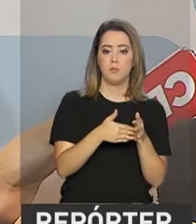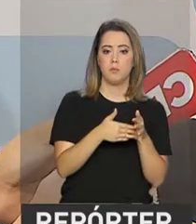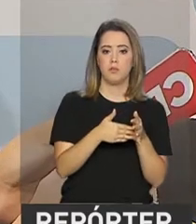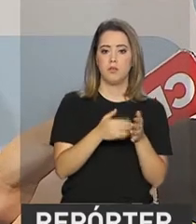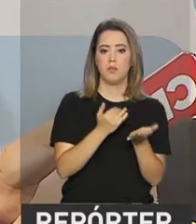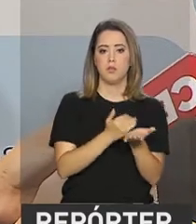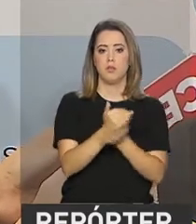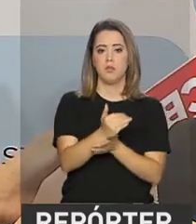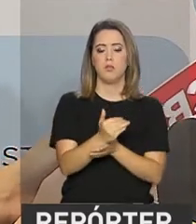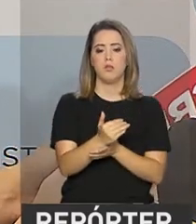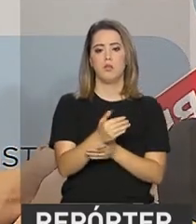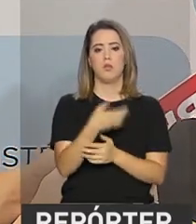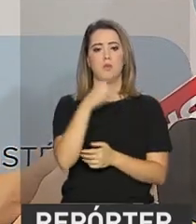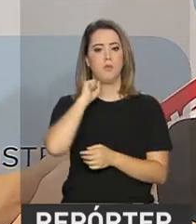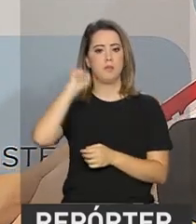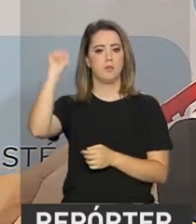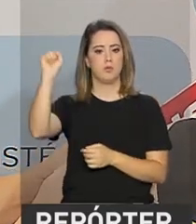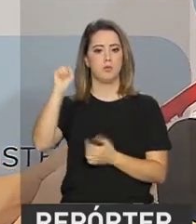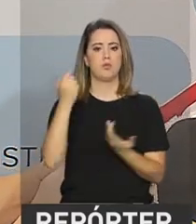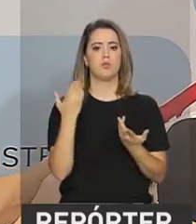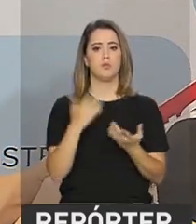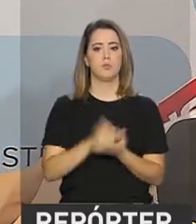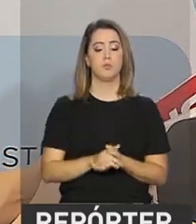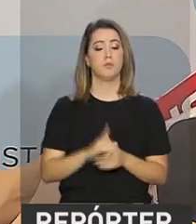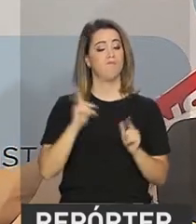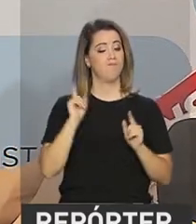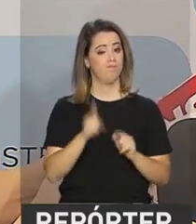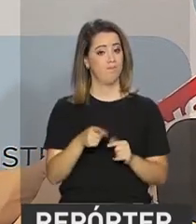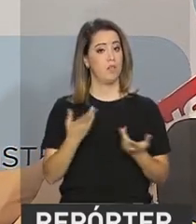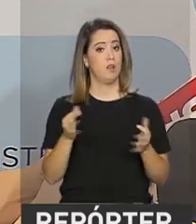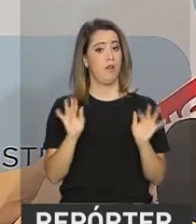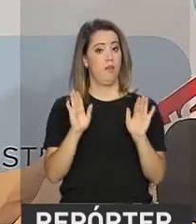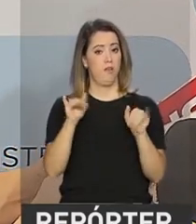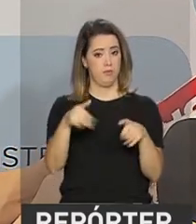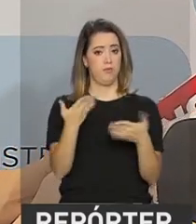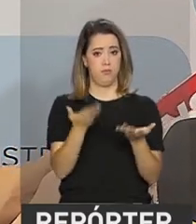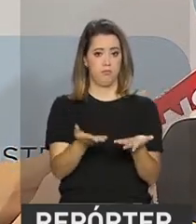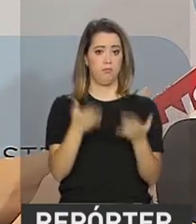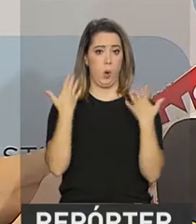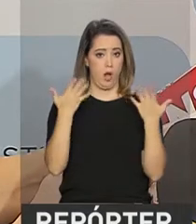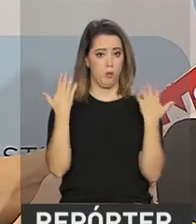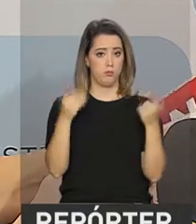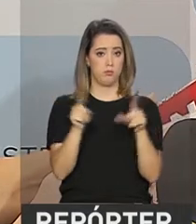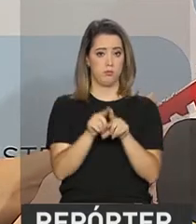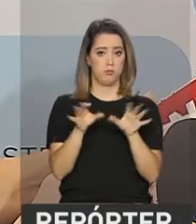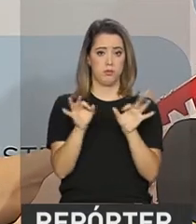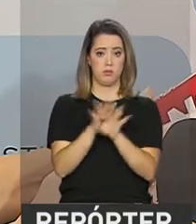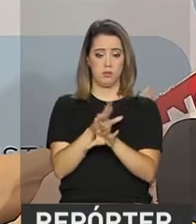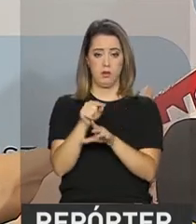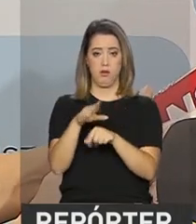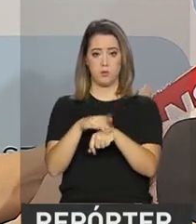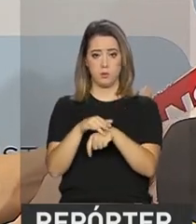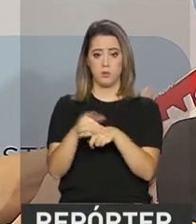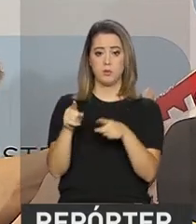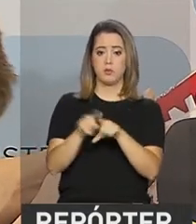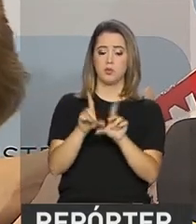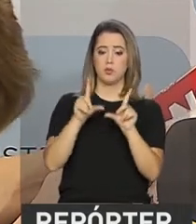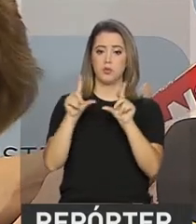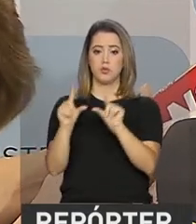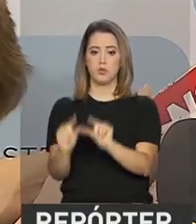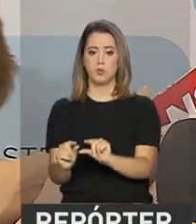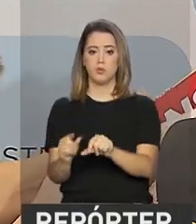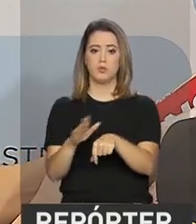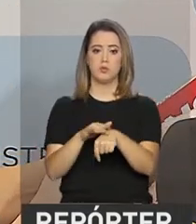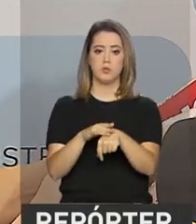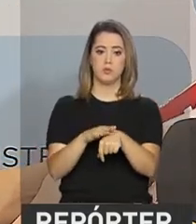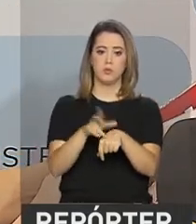começo de abril e meados de meados de abril é com o fim da sociedade da doença há a expectativa de que se diminua o número de